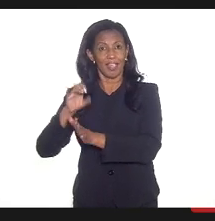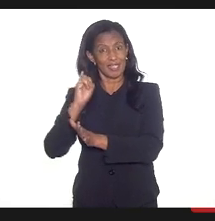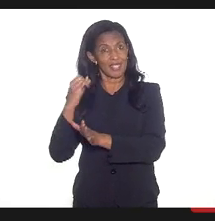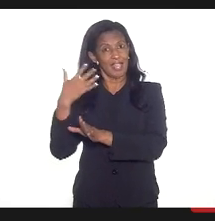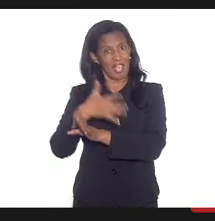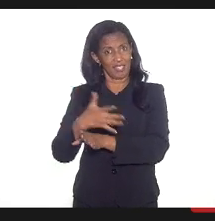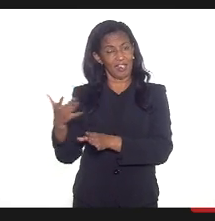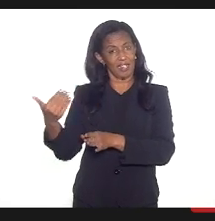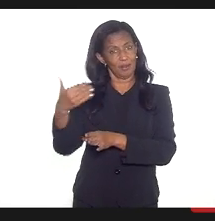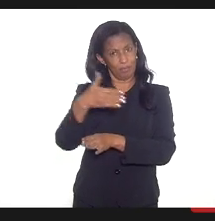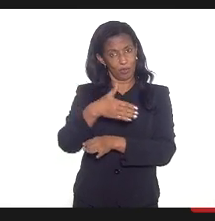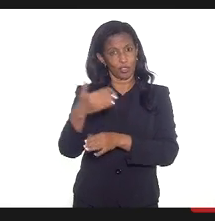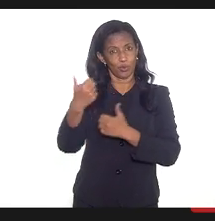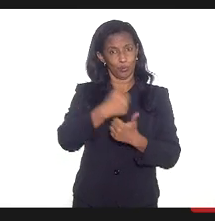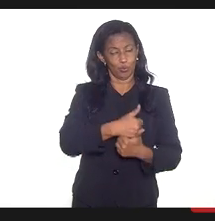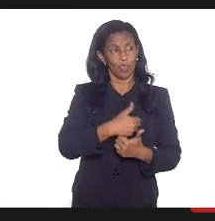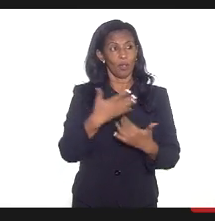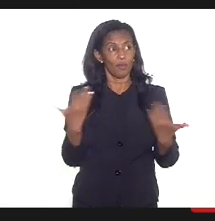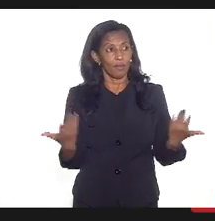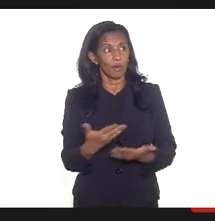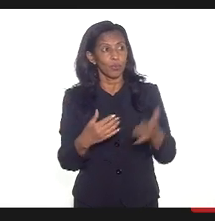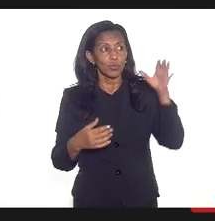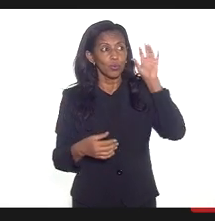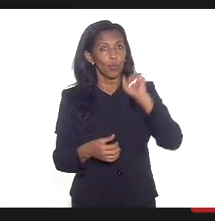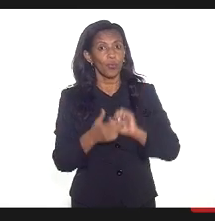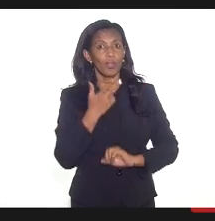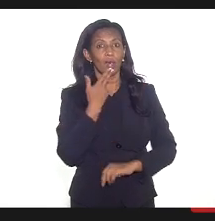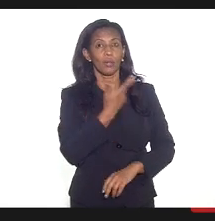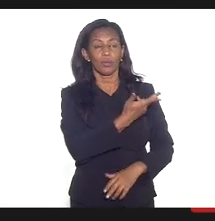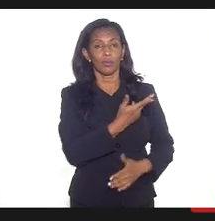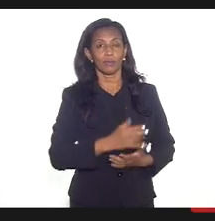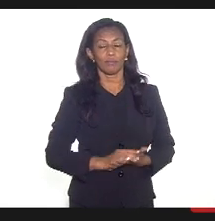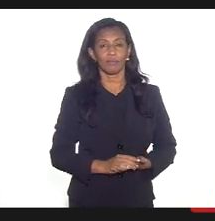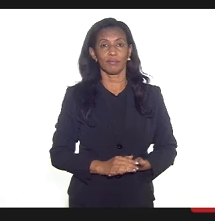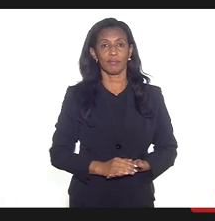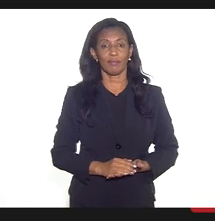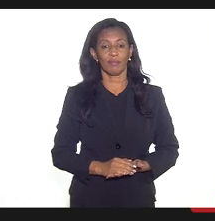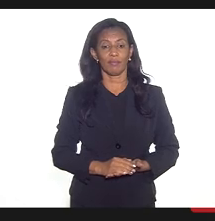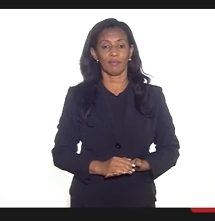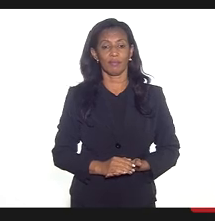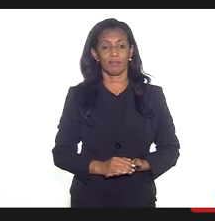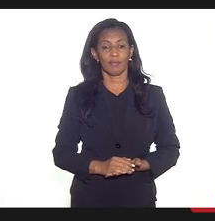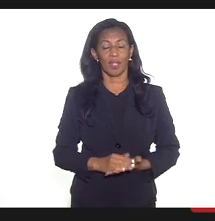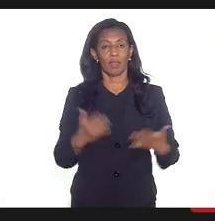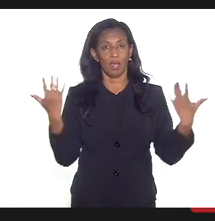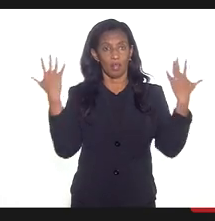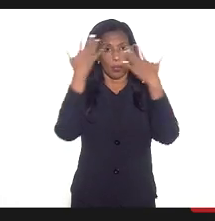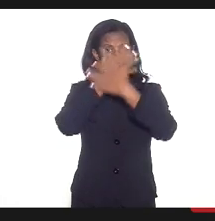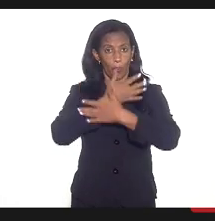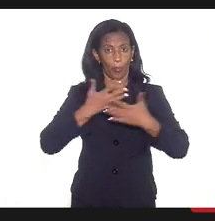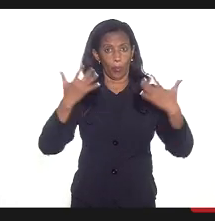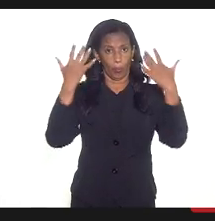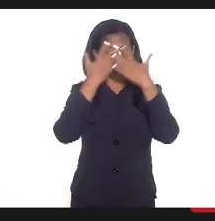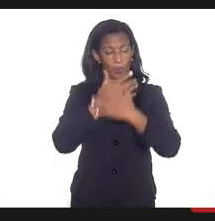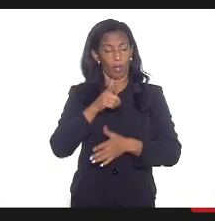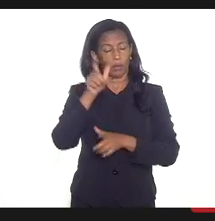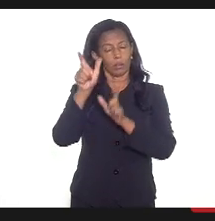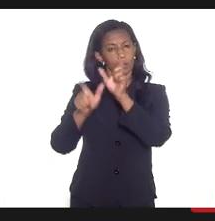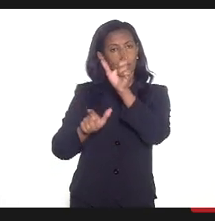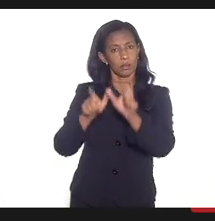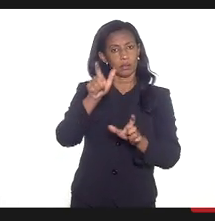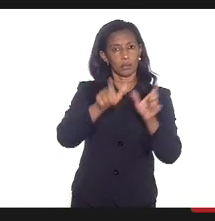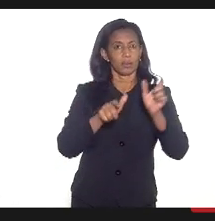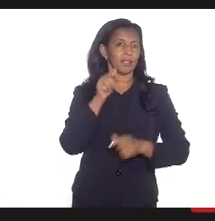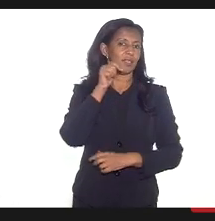dá fala. Vamos escutar essa fala da invisibilidade dessas pessoas, né,